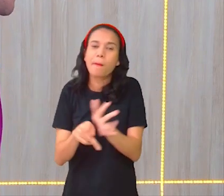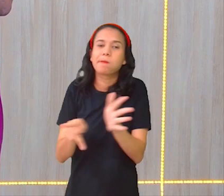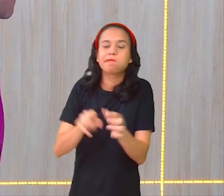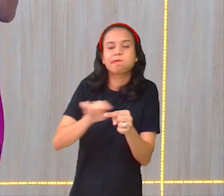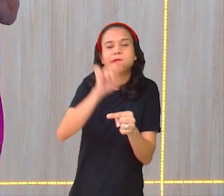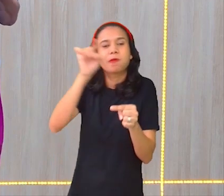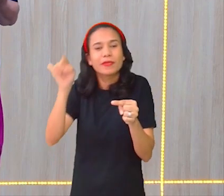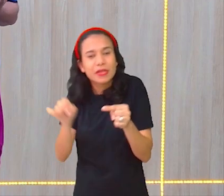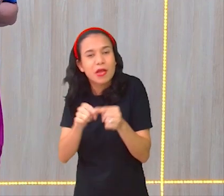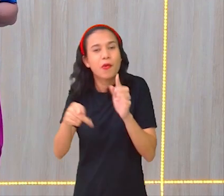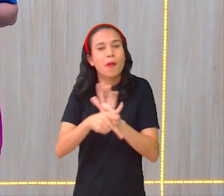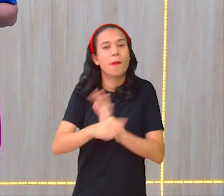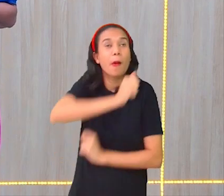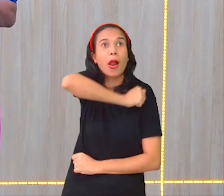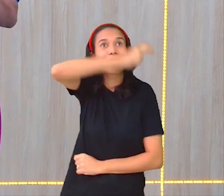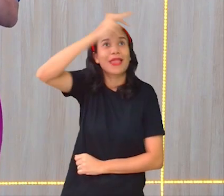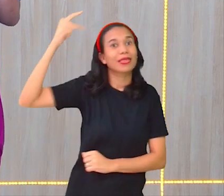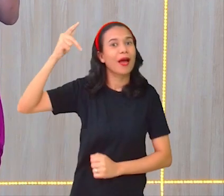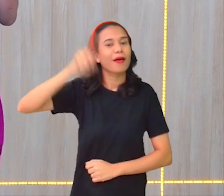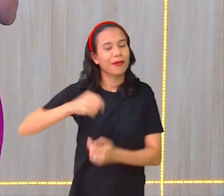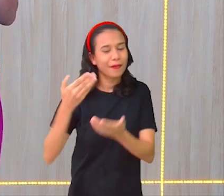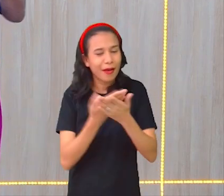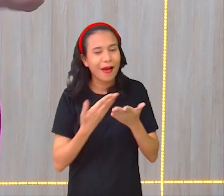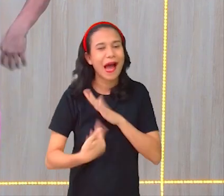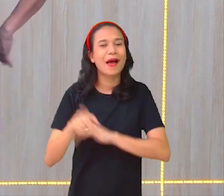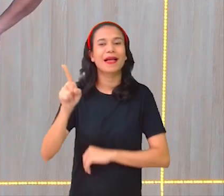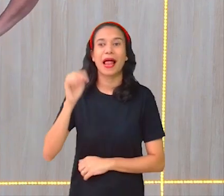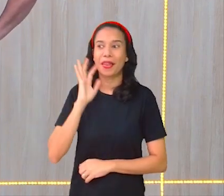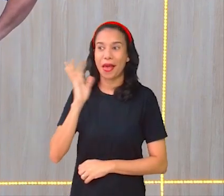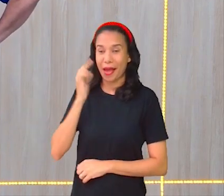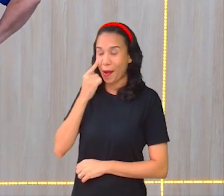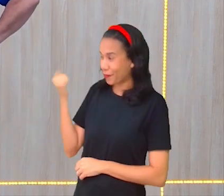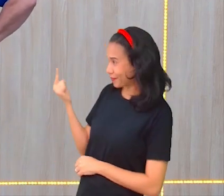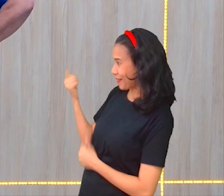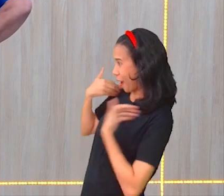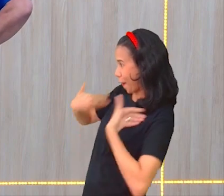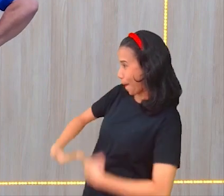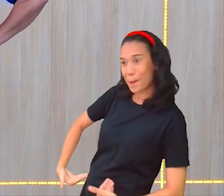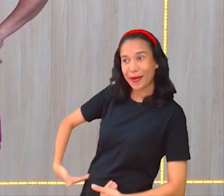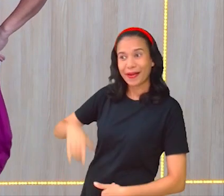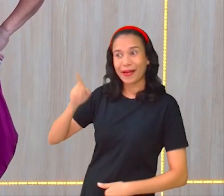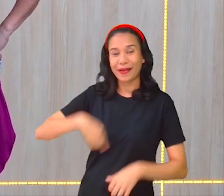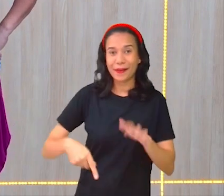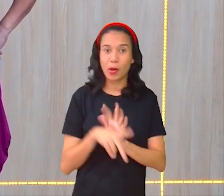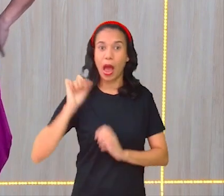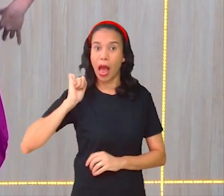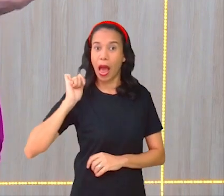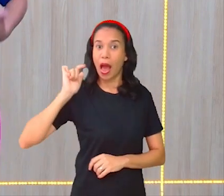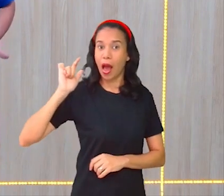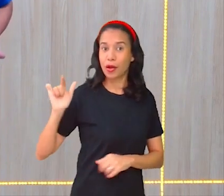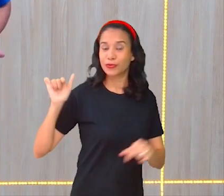os símbolos natalinos. Então vai ser uma aula bem legal. Olhem como eu estou vestida de azul